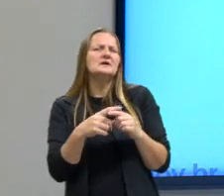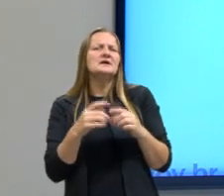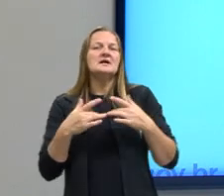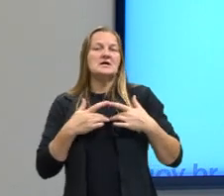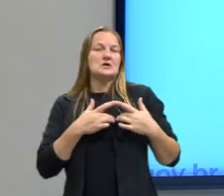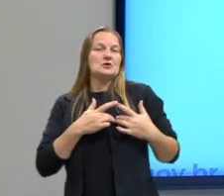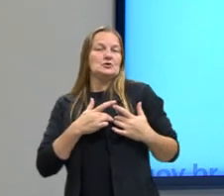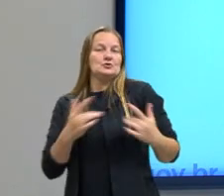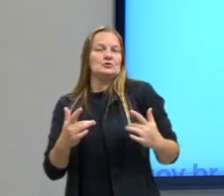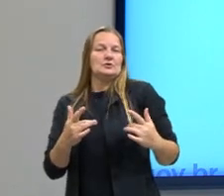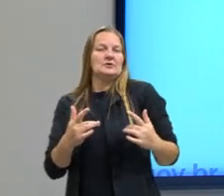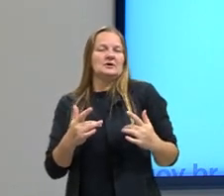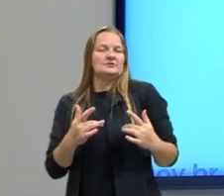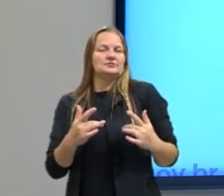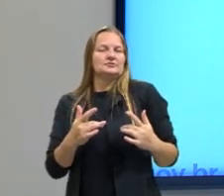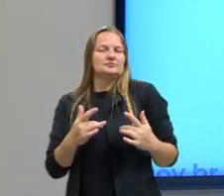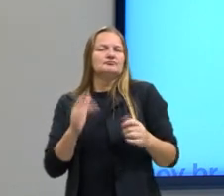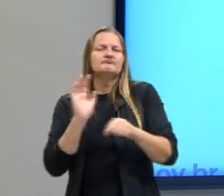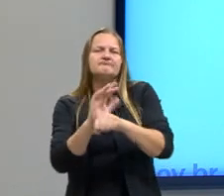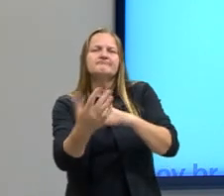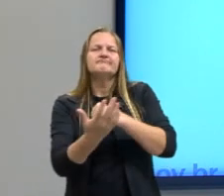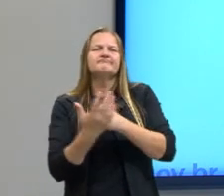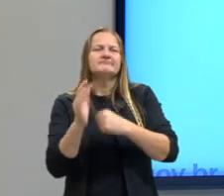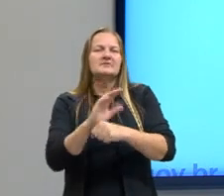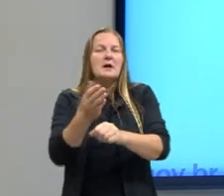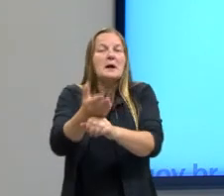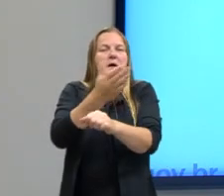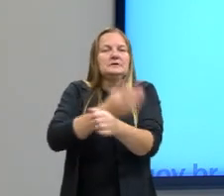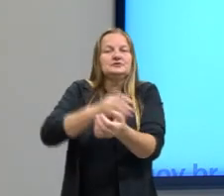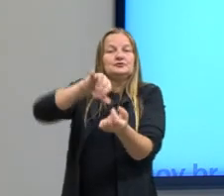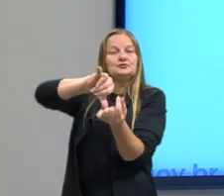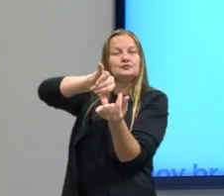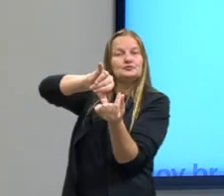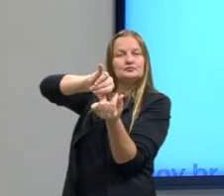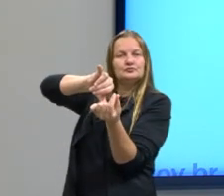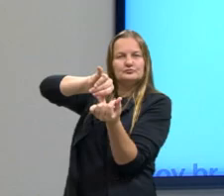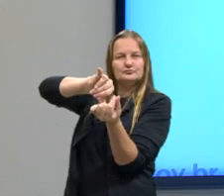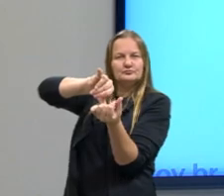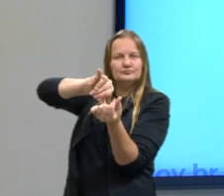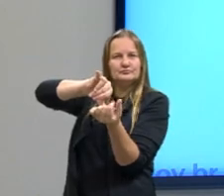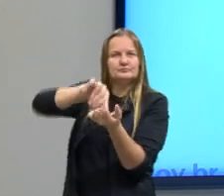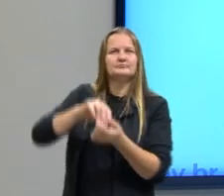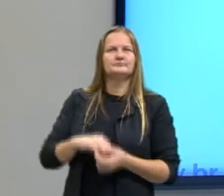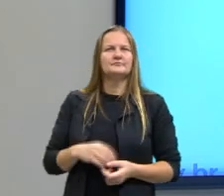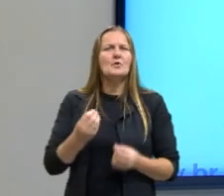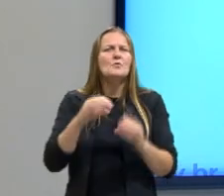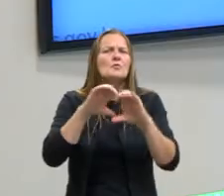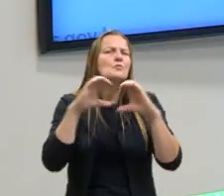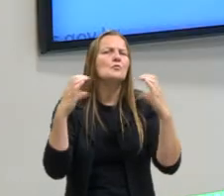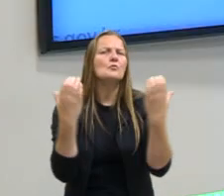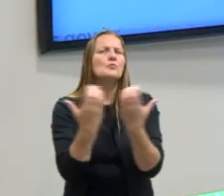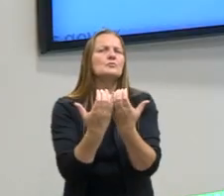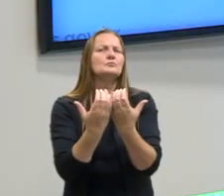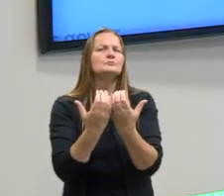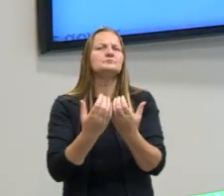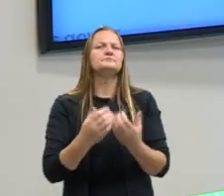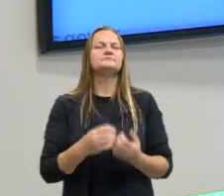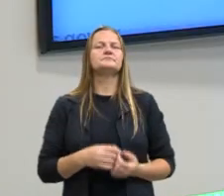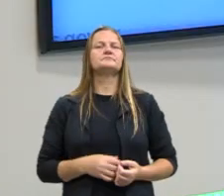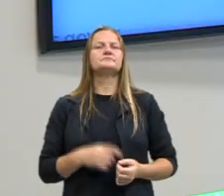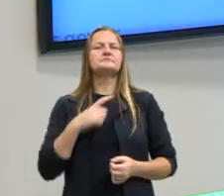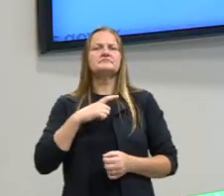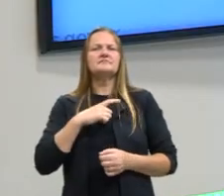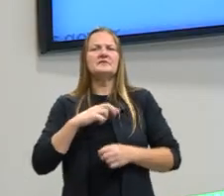solidária O que é capitalista como que aqui nós poderíamos trazer uma comunidade de uma etnia